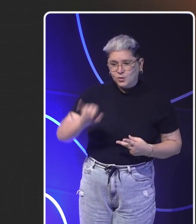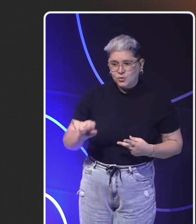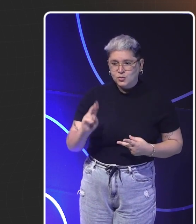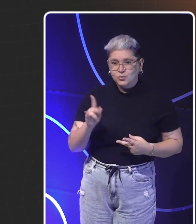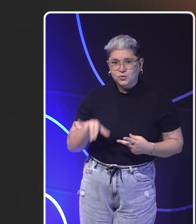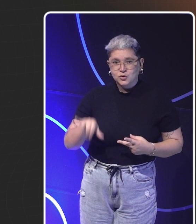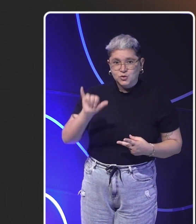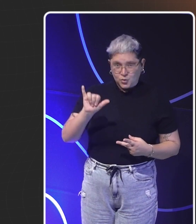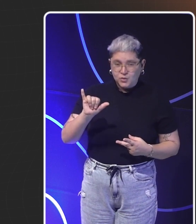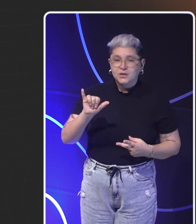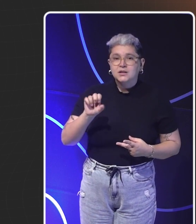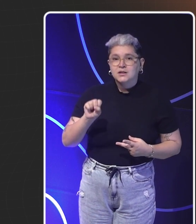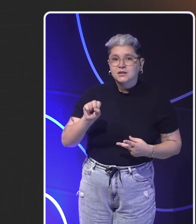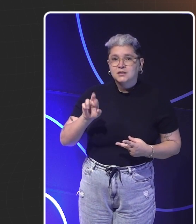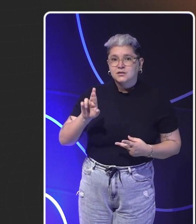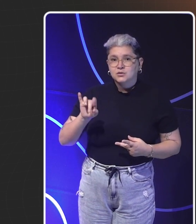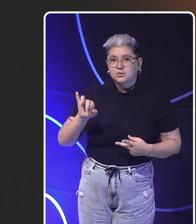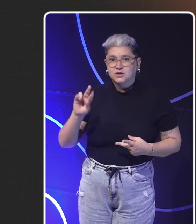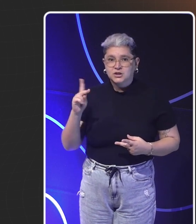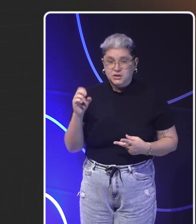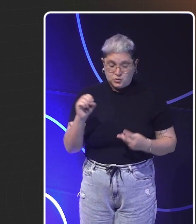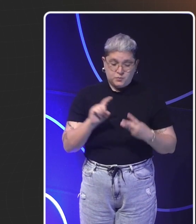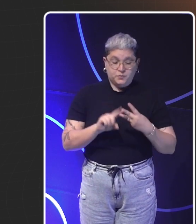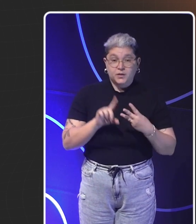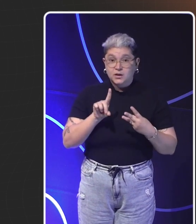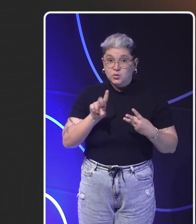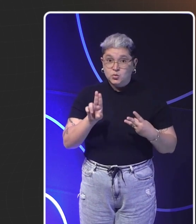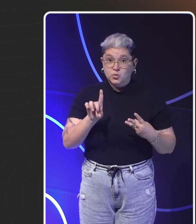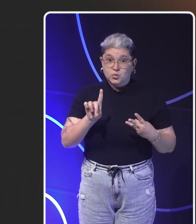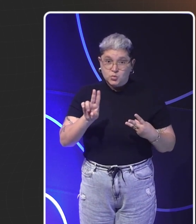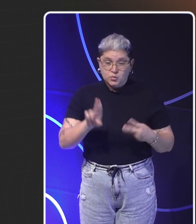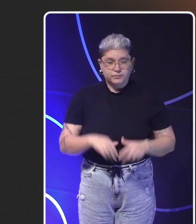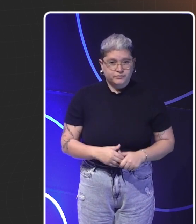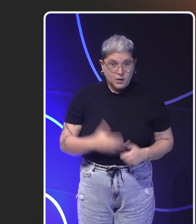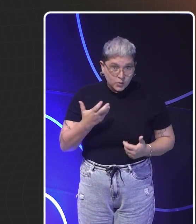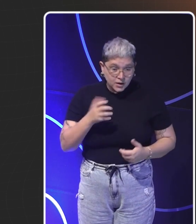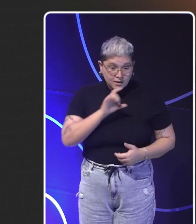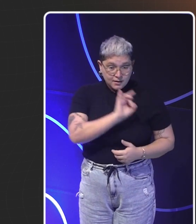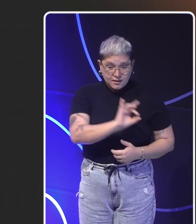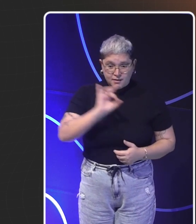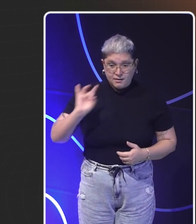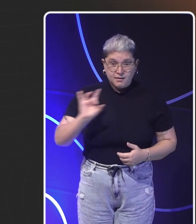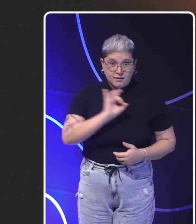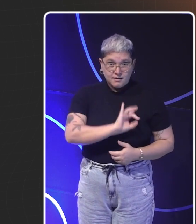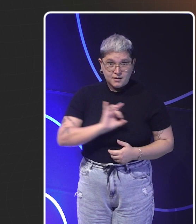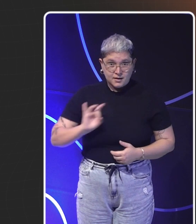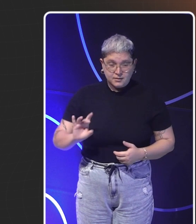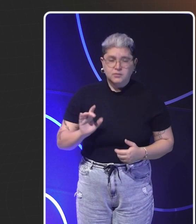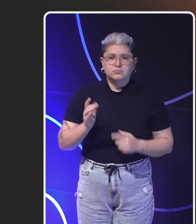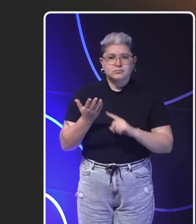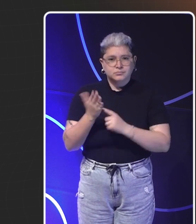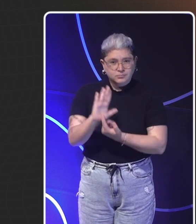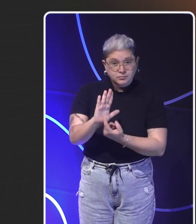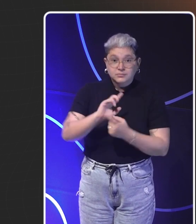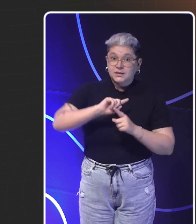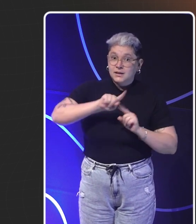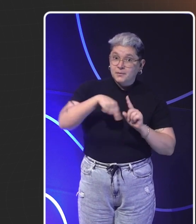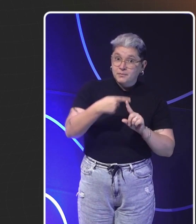e o Eduardo Vitor, também conhecido como Dudu. Eu queria que vocês se apresentassem, fizessem